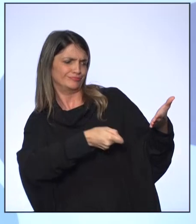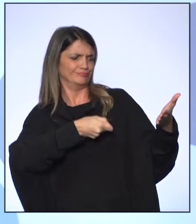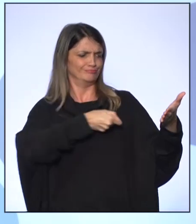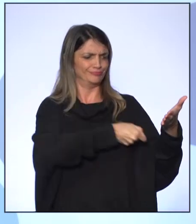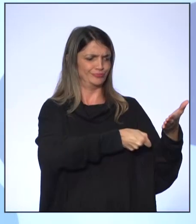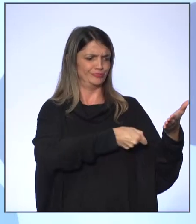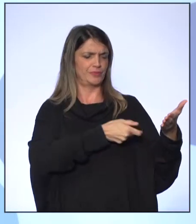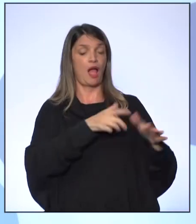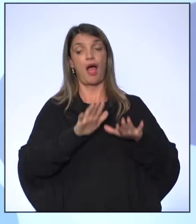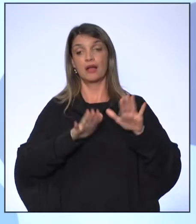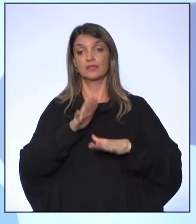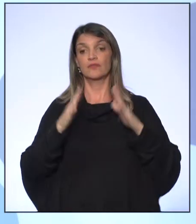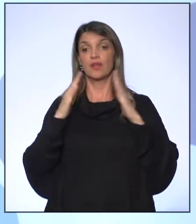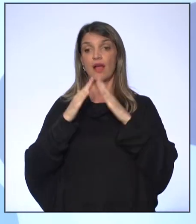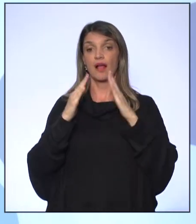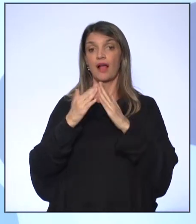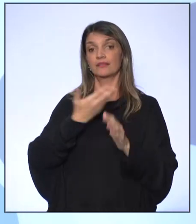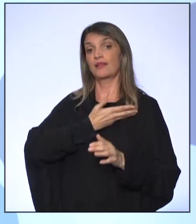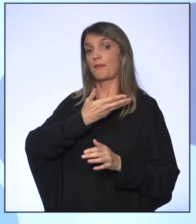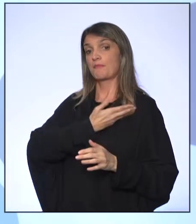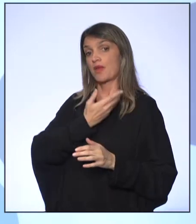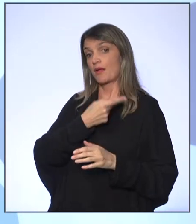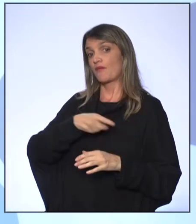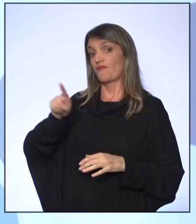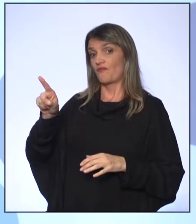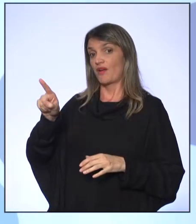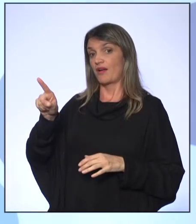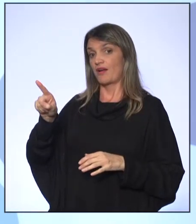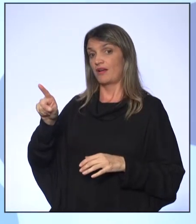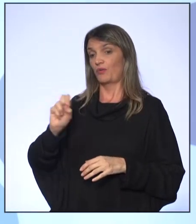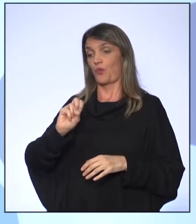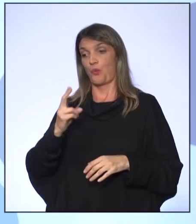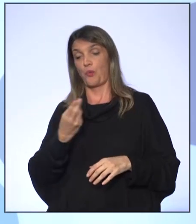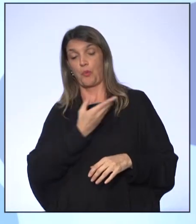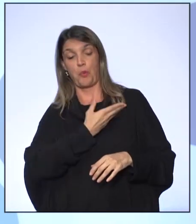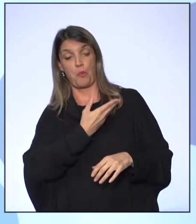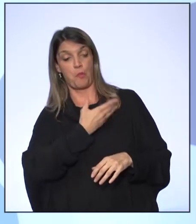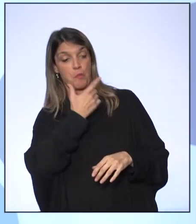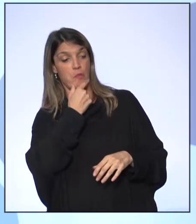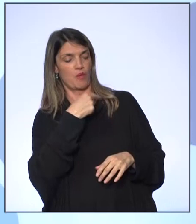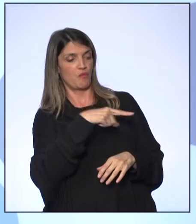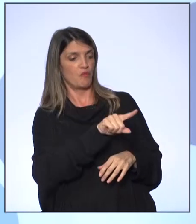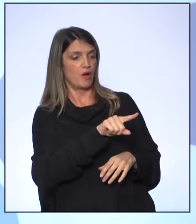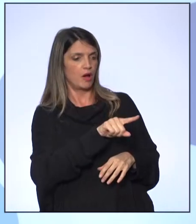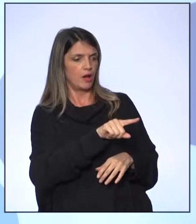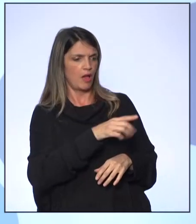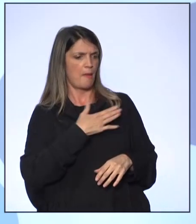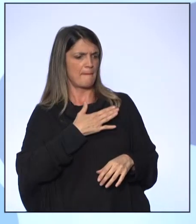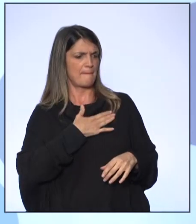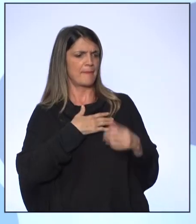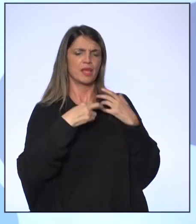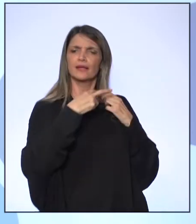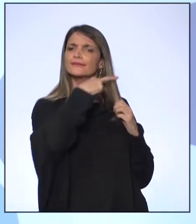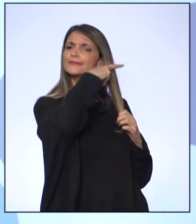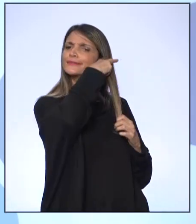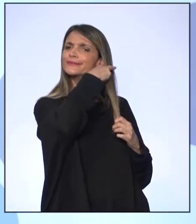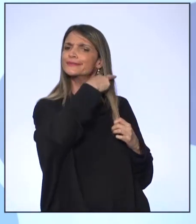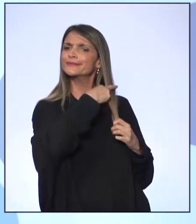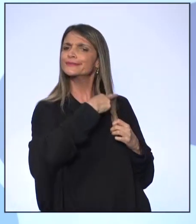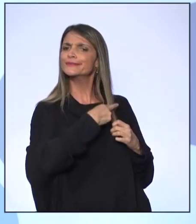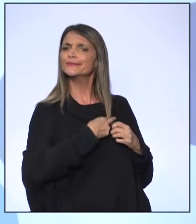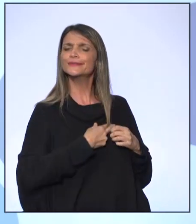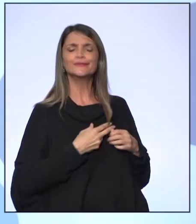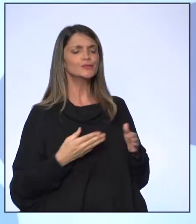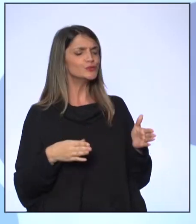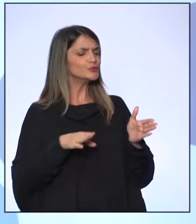você ir lá na casa da sua amiga, ou você ir lá na casa do seu amigo com a sua chapinha, e você